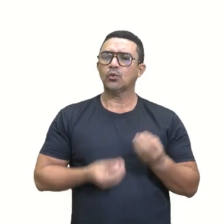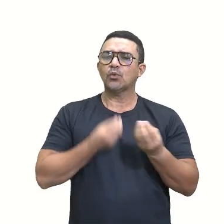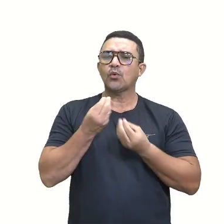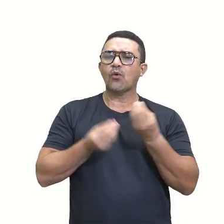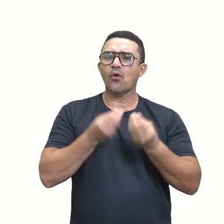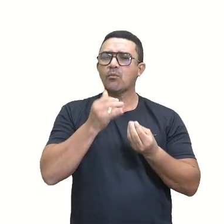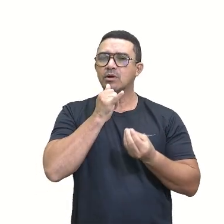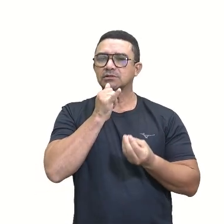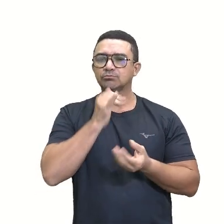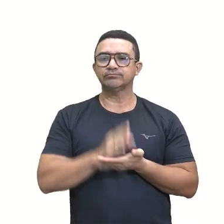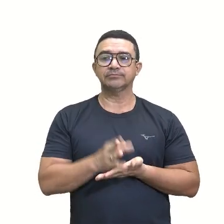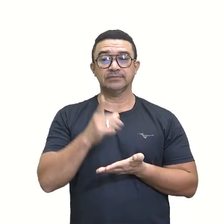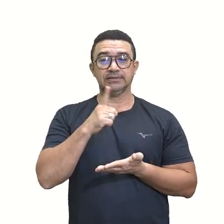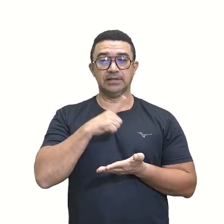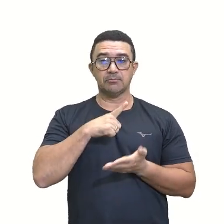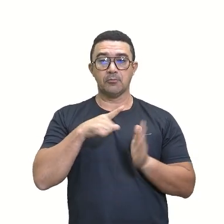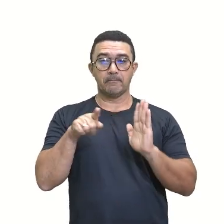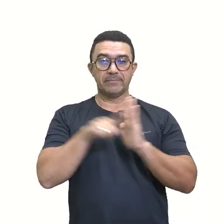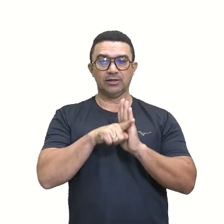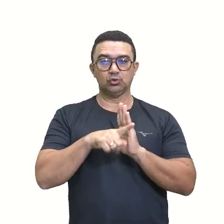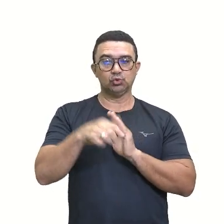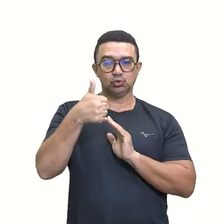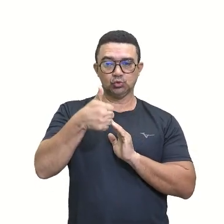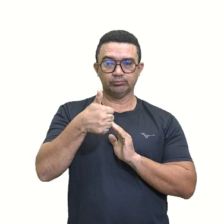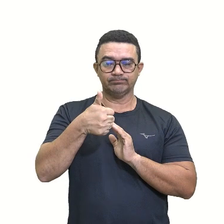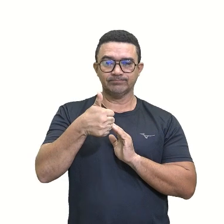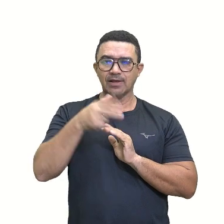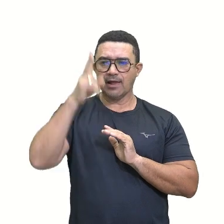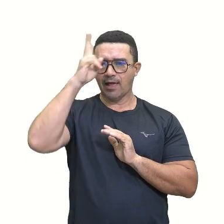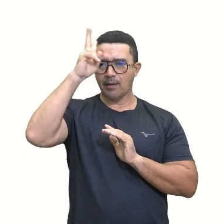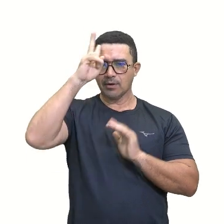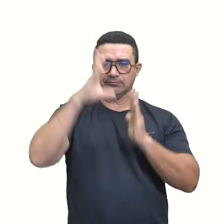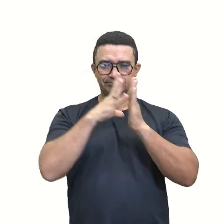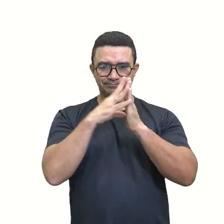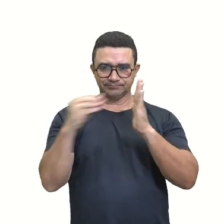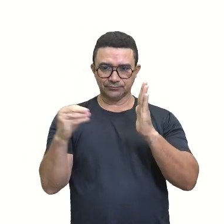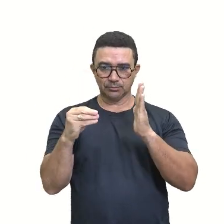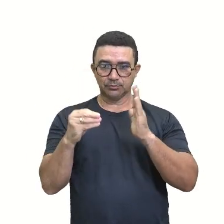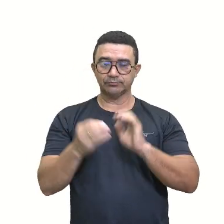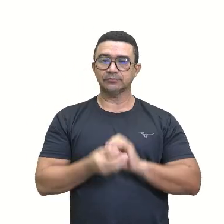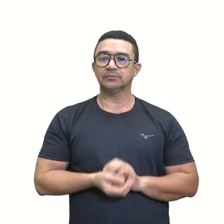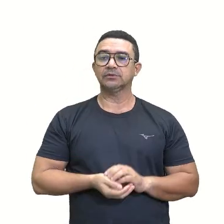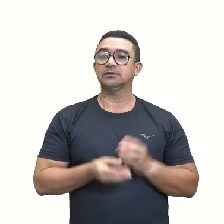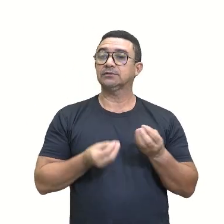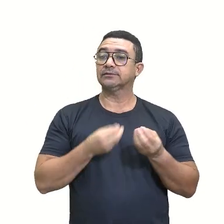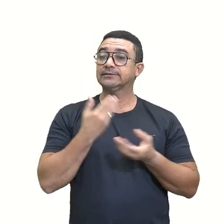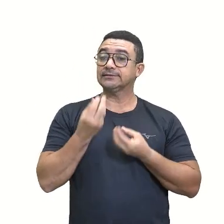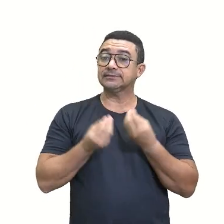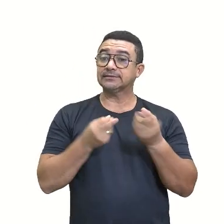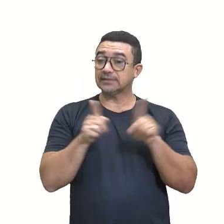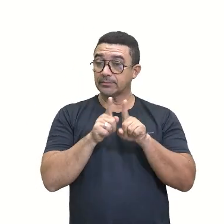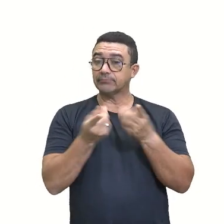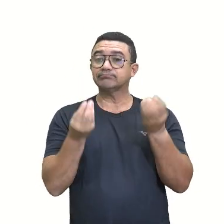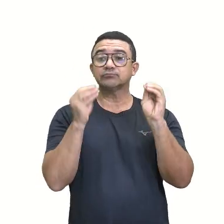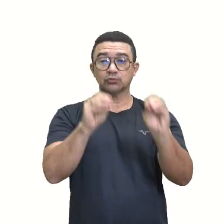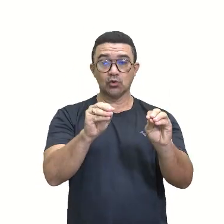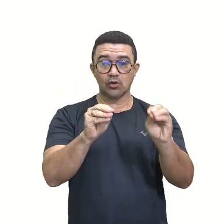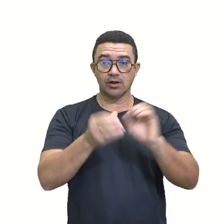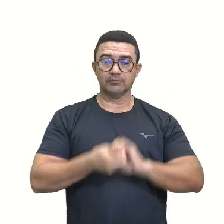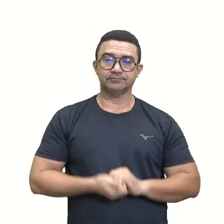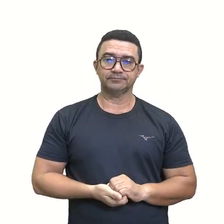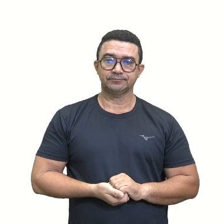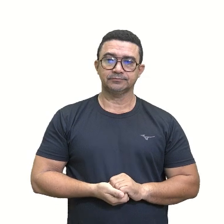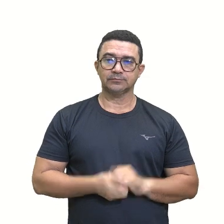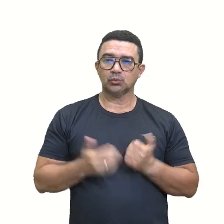eu tenho menos 1 aqui, ó, lembrando na nossa expressão, então nós vamos colocar ali também, tá? Então, nós